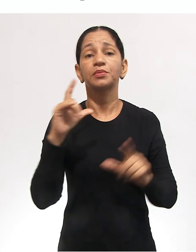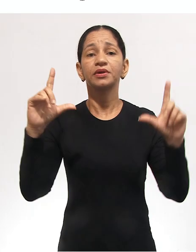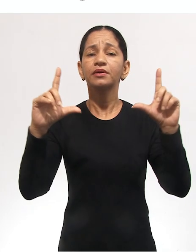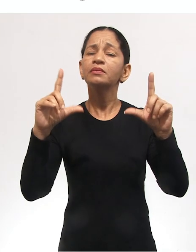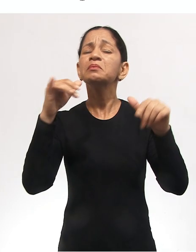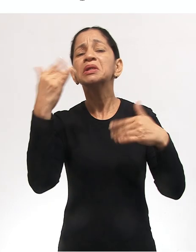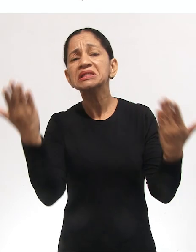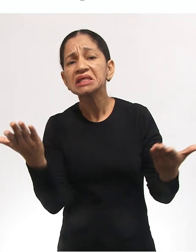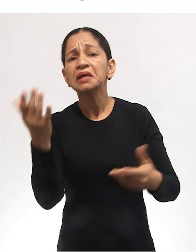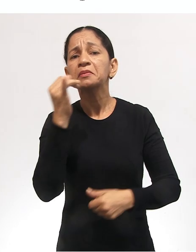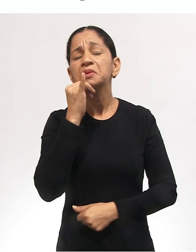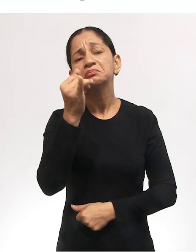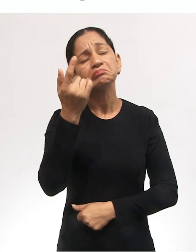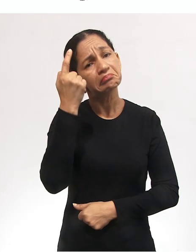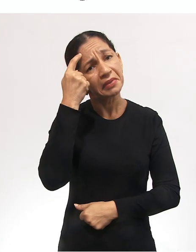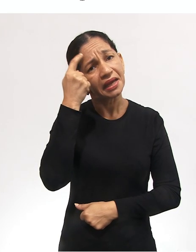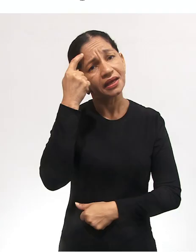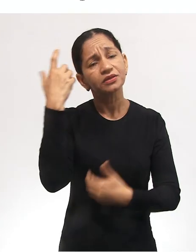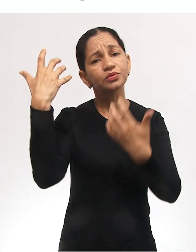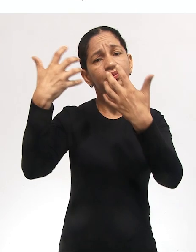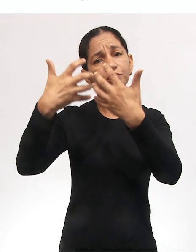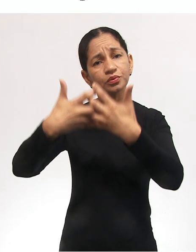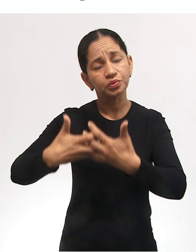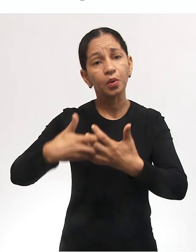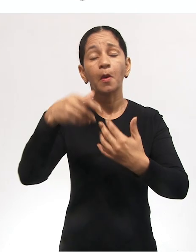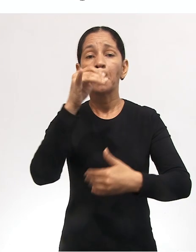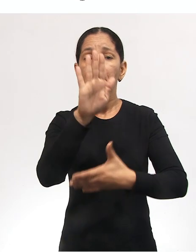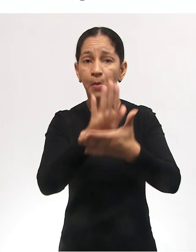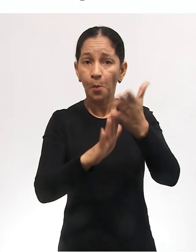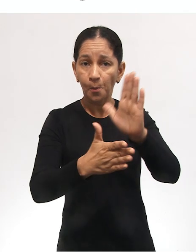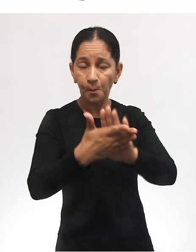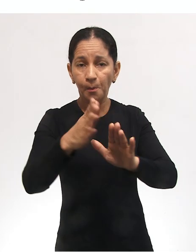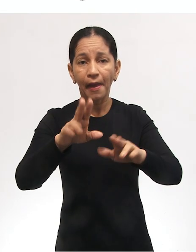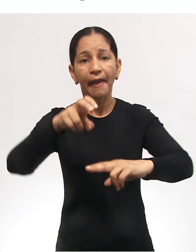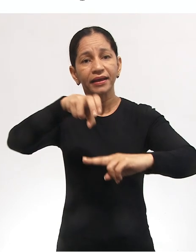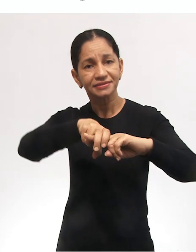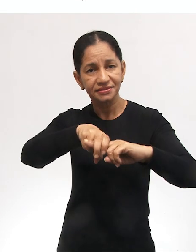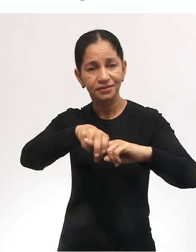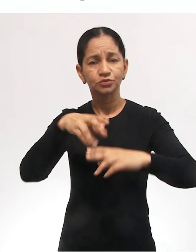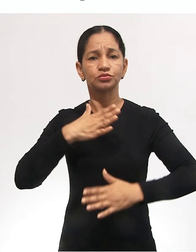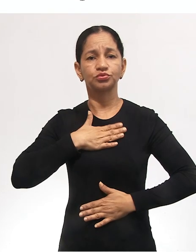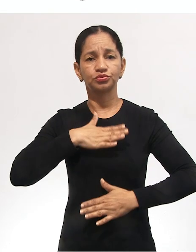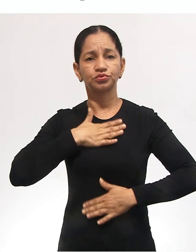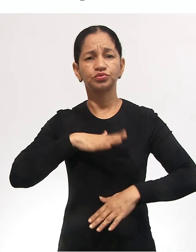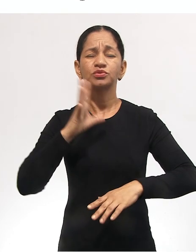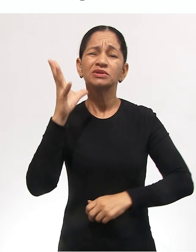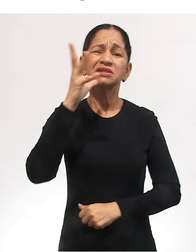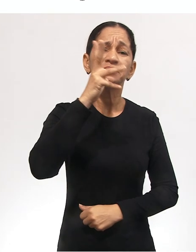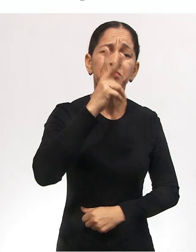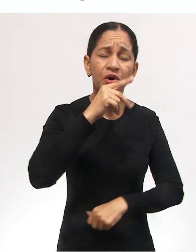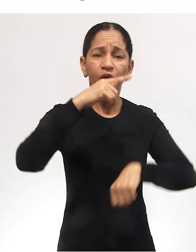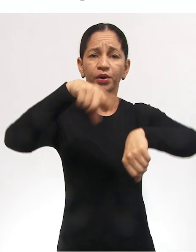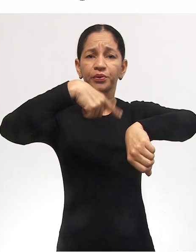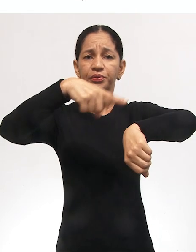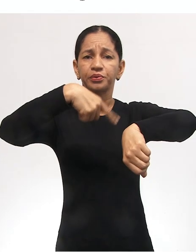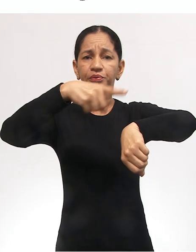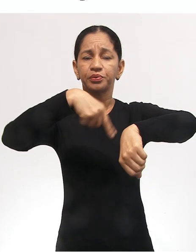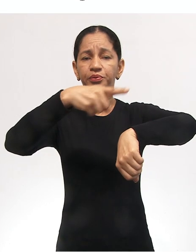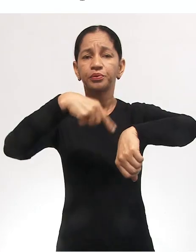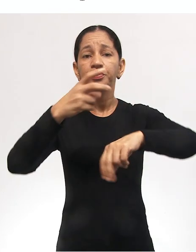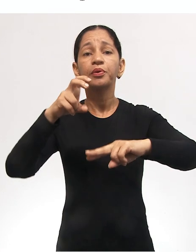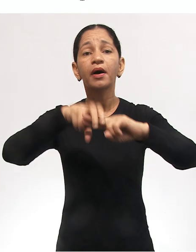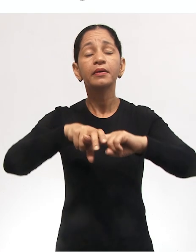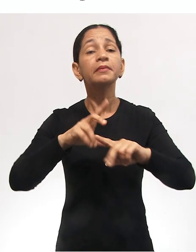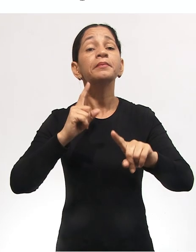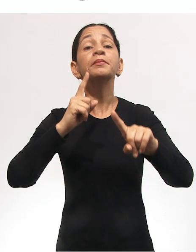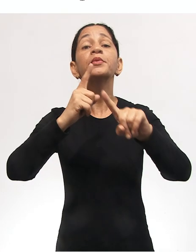bom, eu vou ali ter um encosto para os pés, para aquela pessoa que fica sentada, trabalha muitas horas ali sentado. Por quê? Porque isso